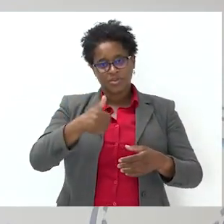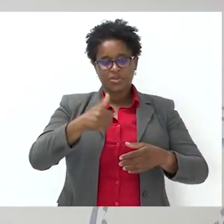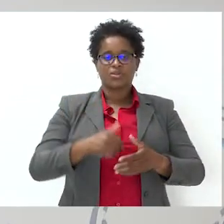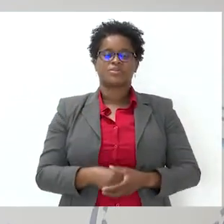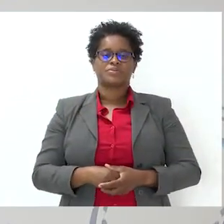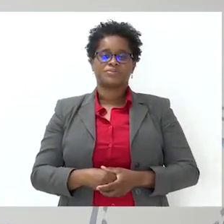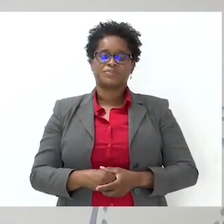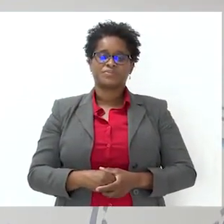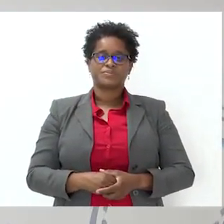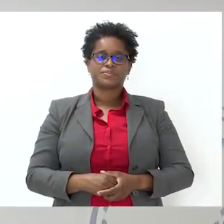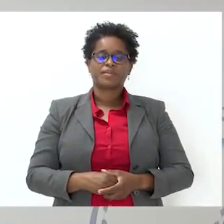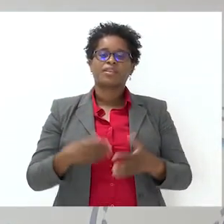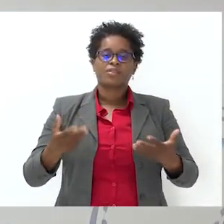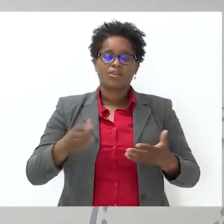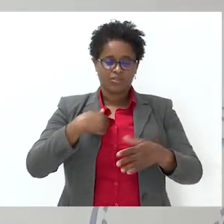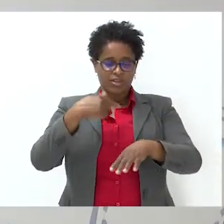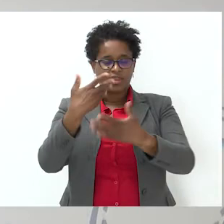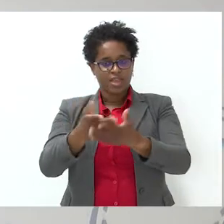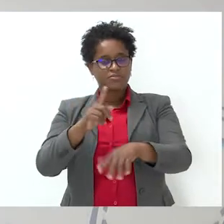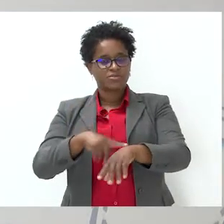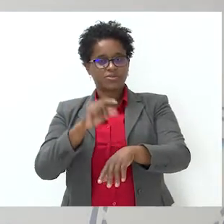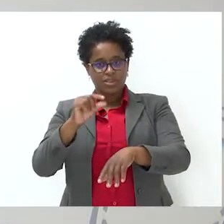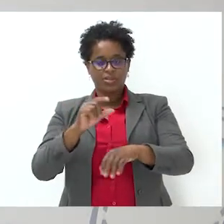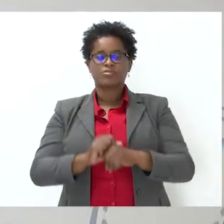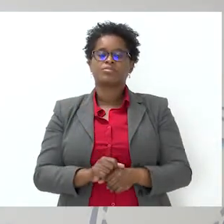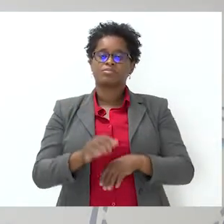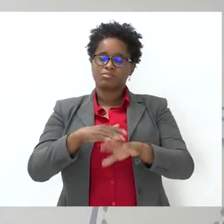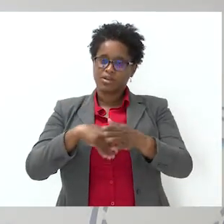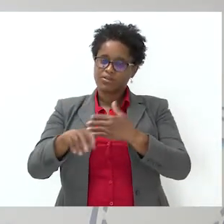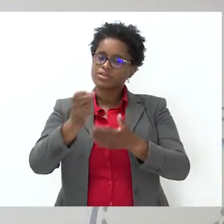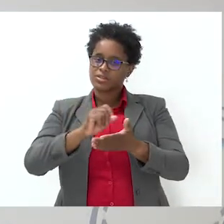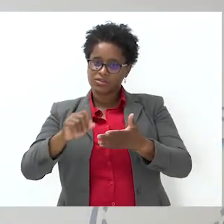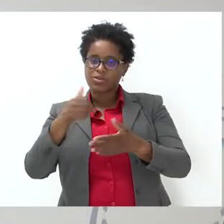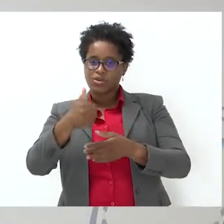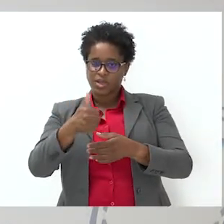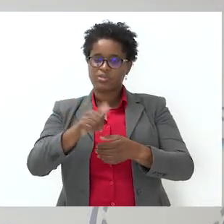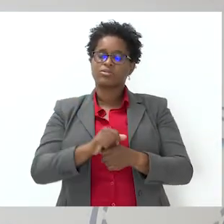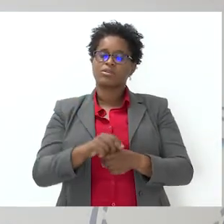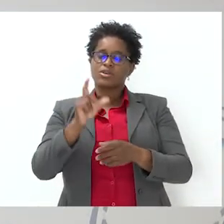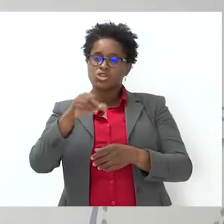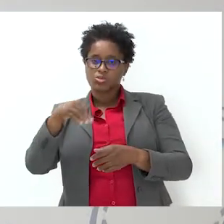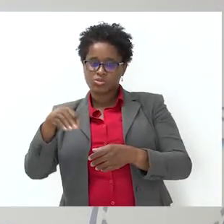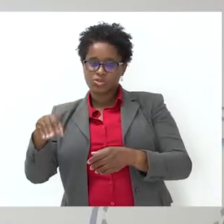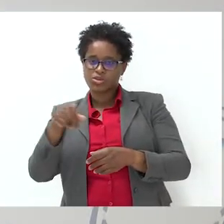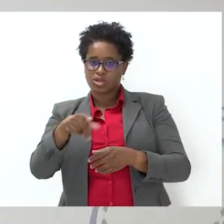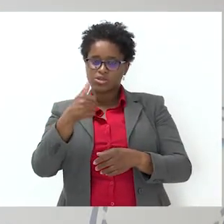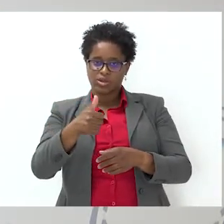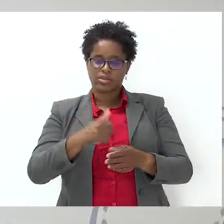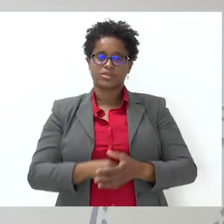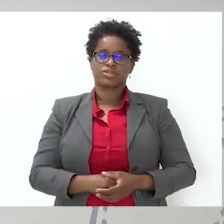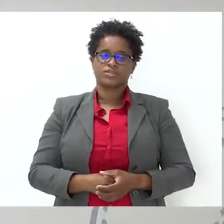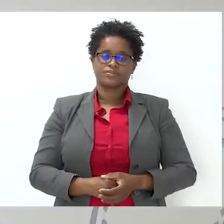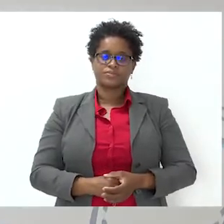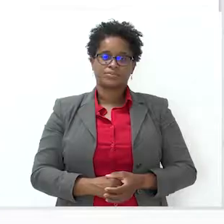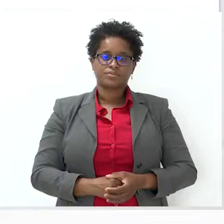com sentido. Então, vou dar-vos um tempinho para completarem corretamente com as preposições